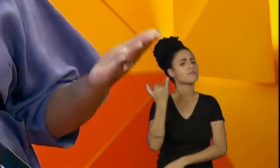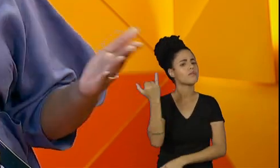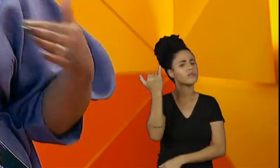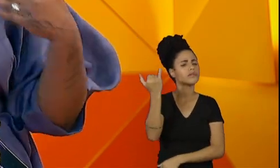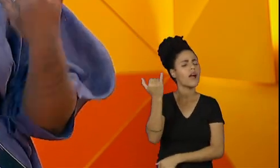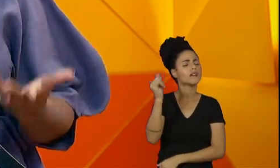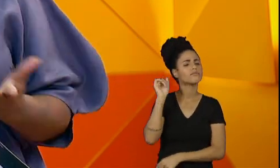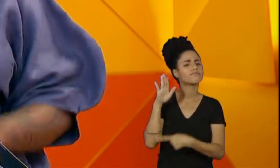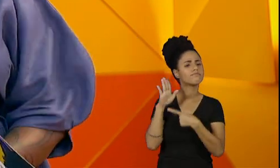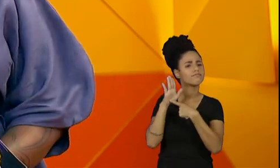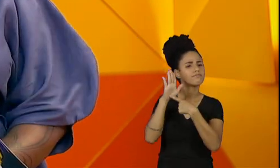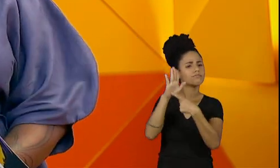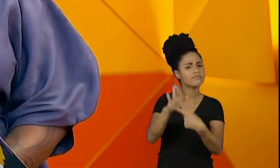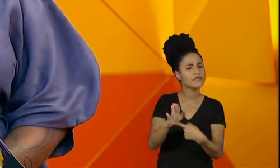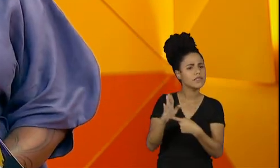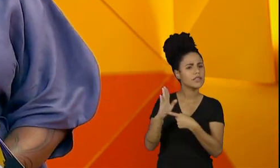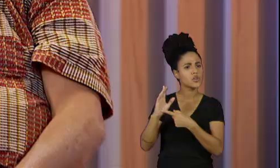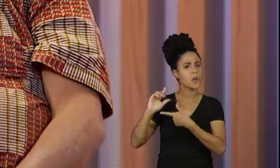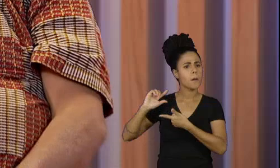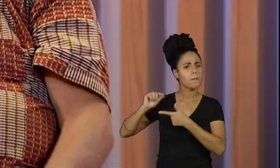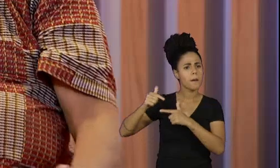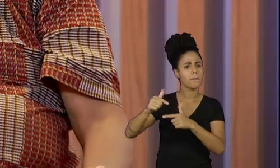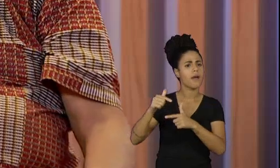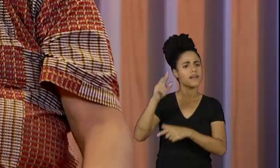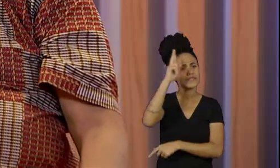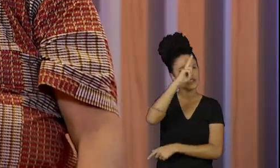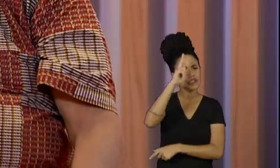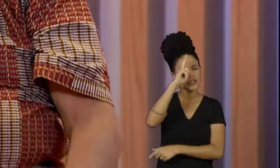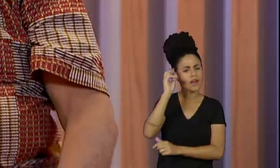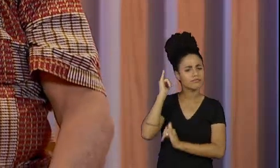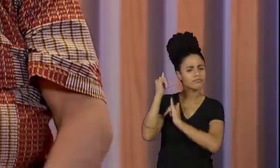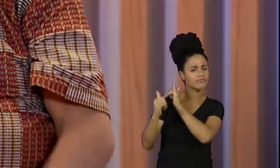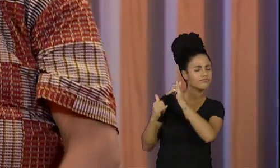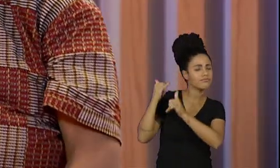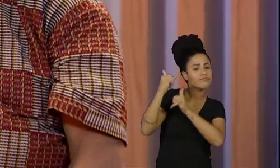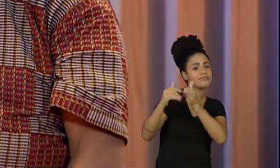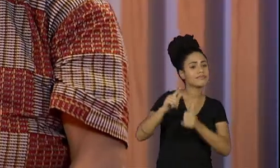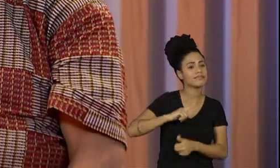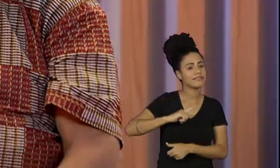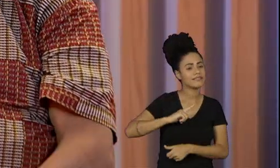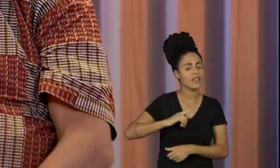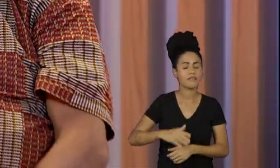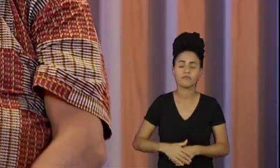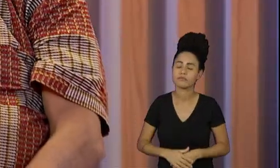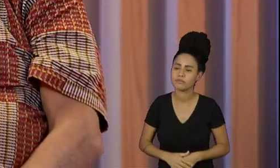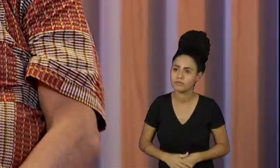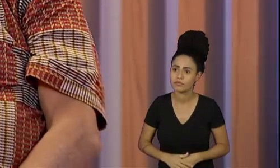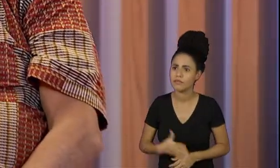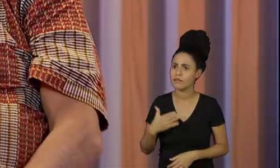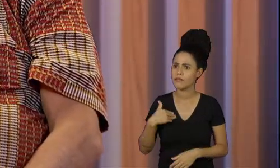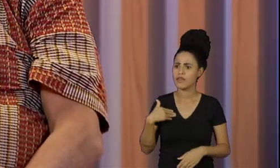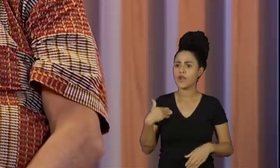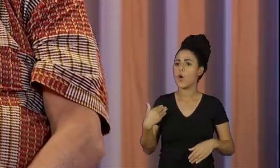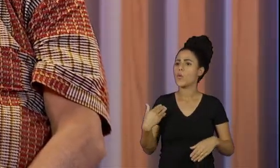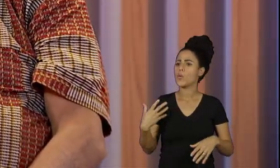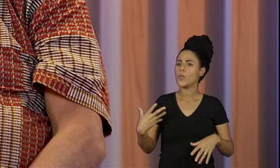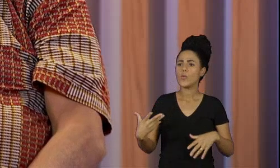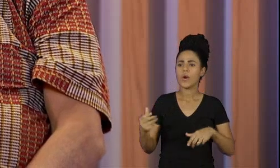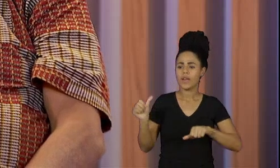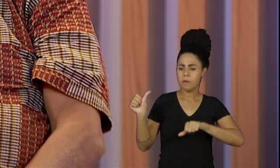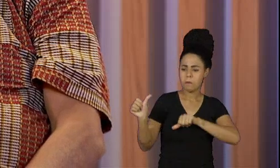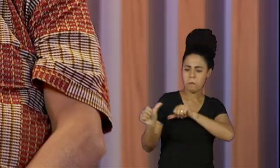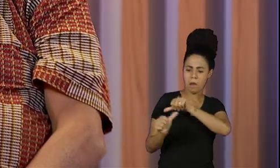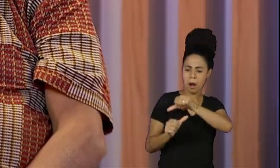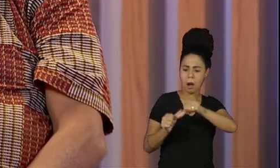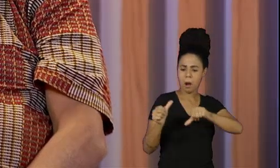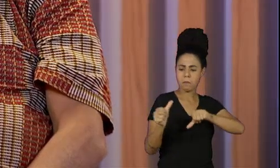revelar das nossas histórias. Olha, para mim é revolucionário, né?